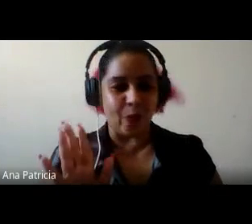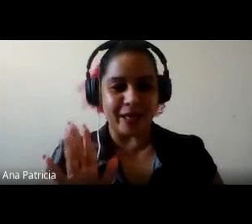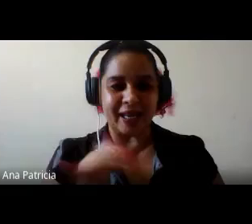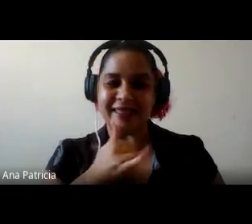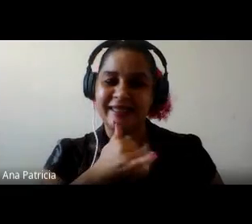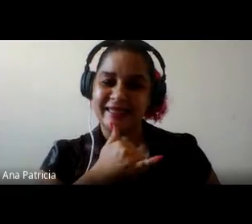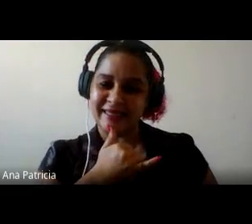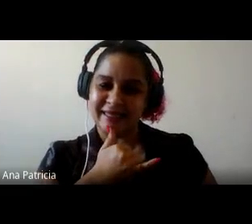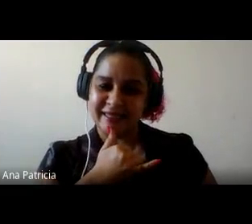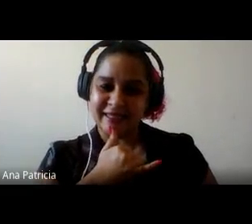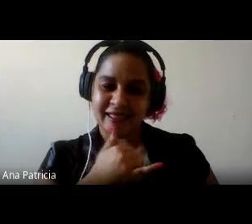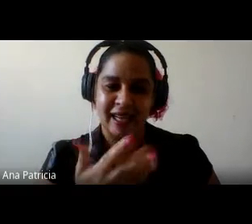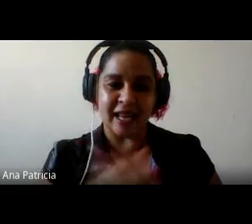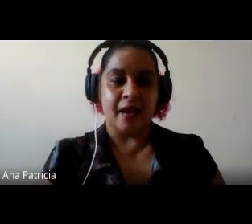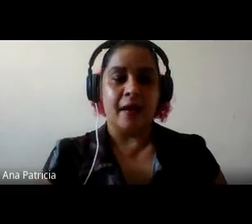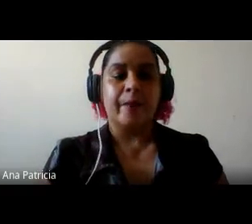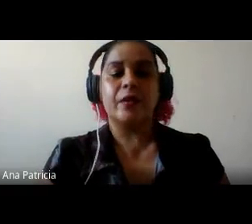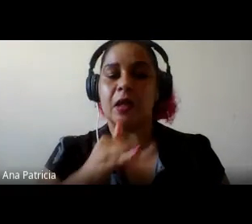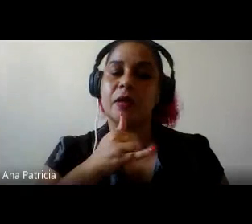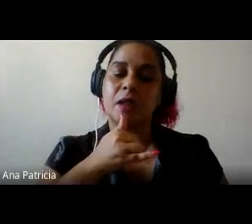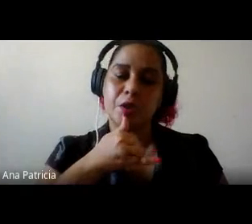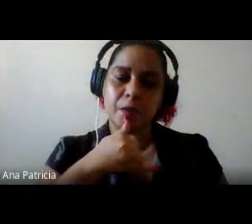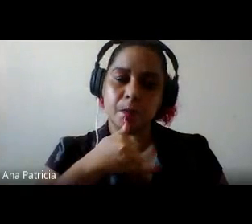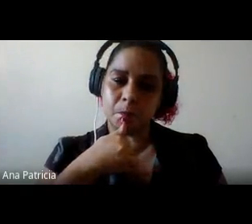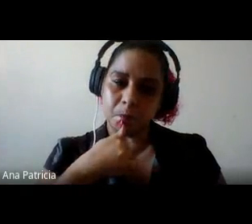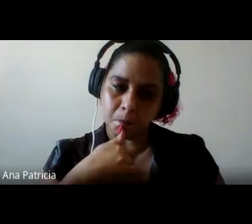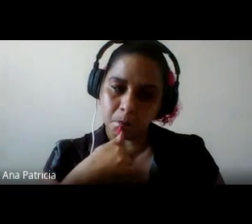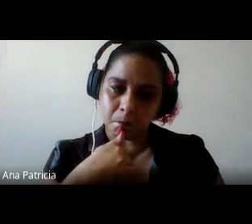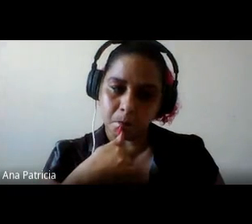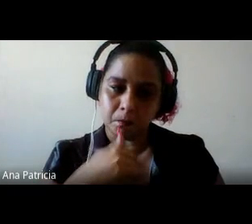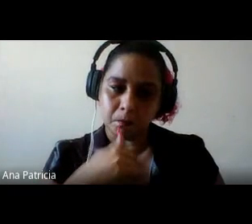Não combina. Né? Um sinal de triste.